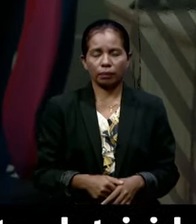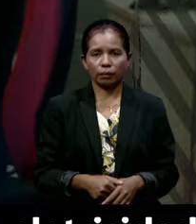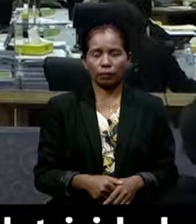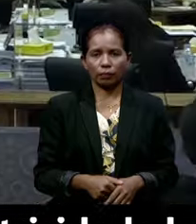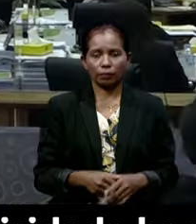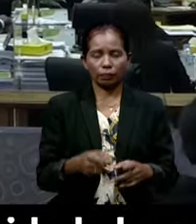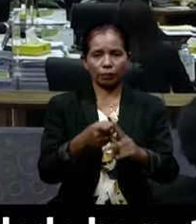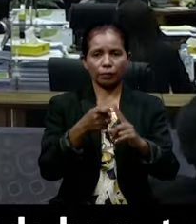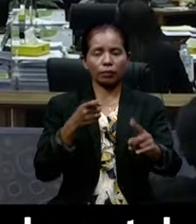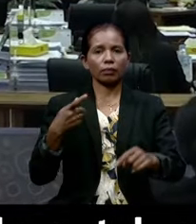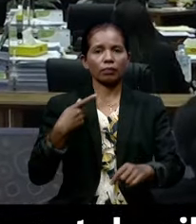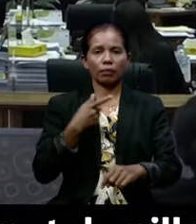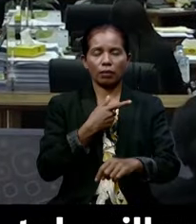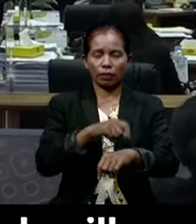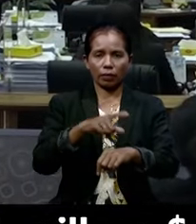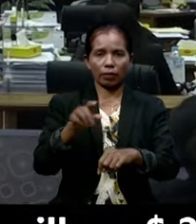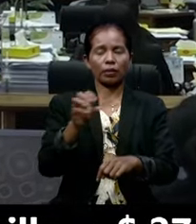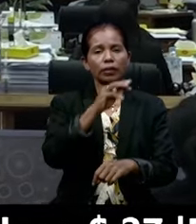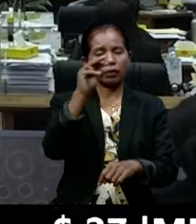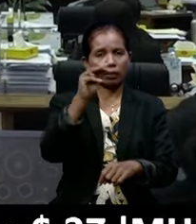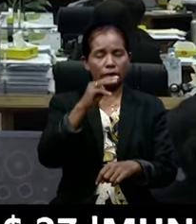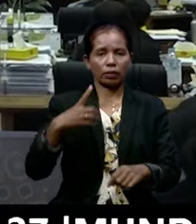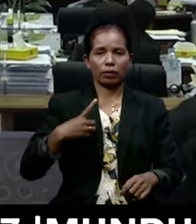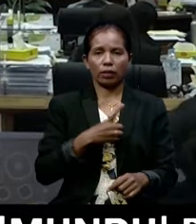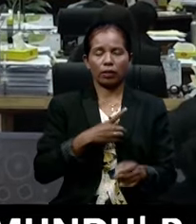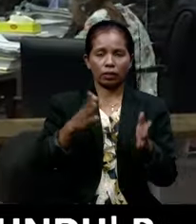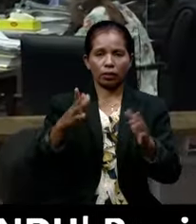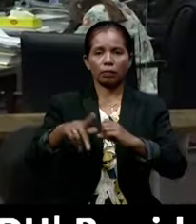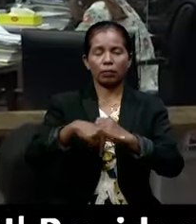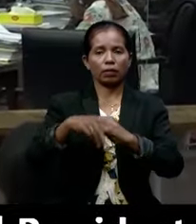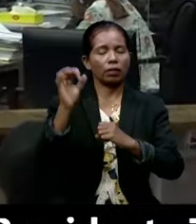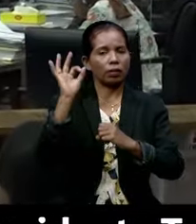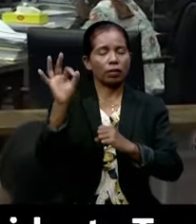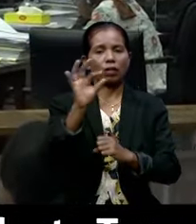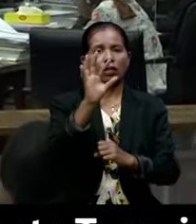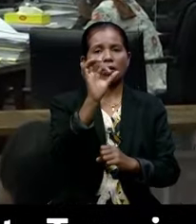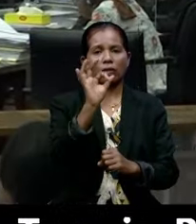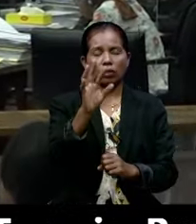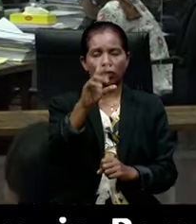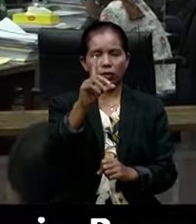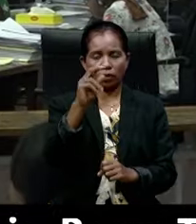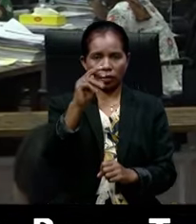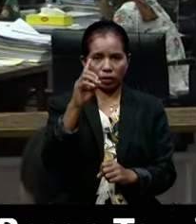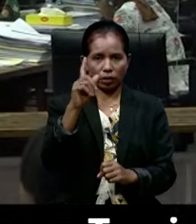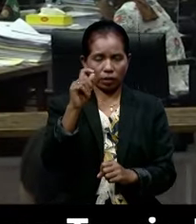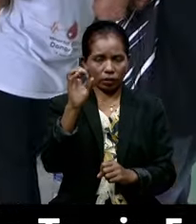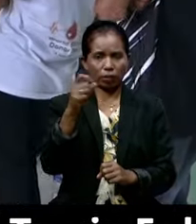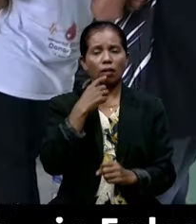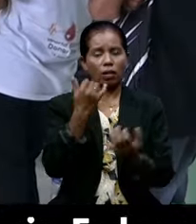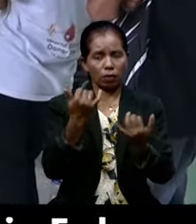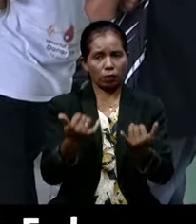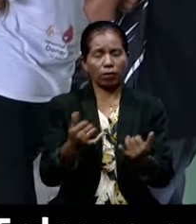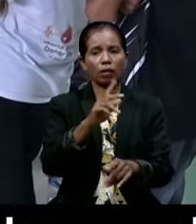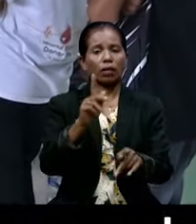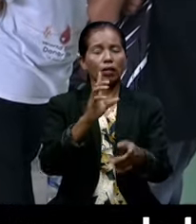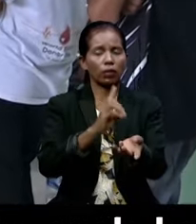Li husi plenare Parlamentu Nasional Segunda ne, deputadu Bankada FRETILIN, Florentino Simene Sinarai deklaran, dadaung ne, maioria